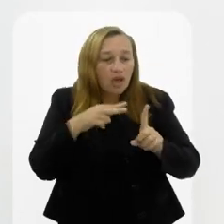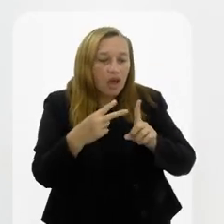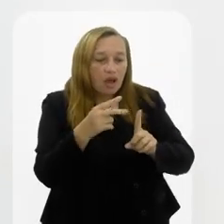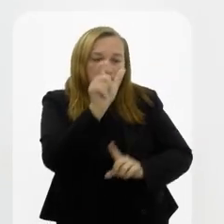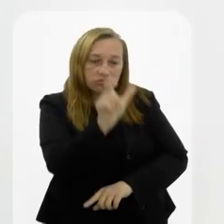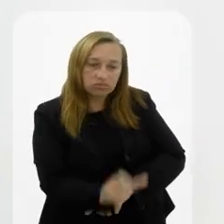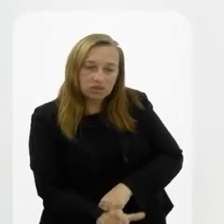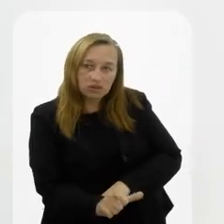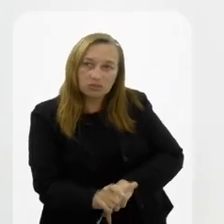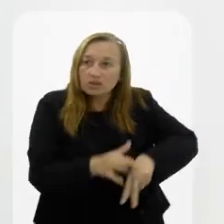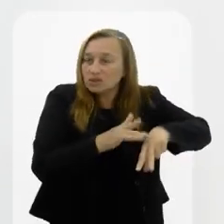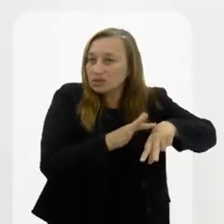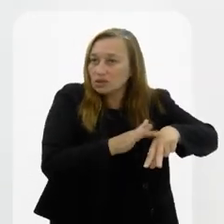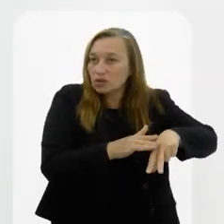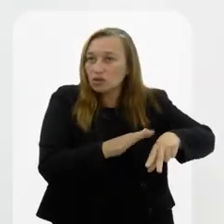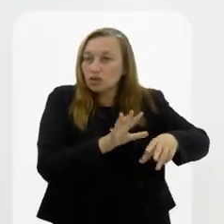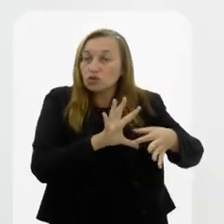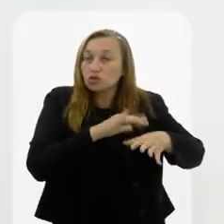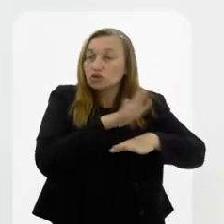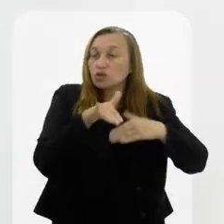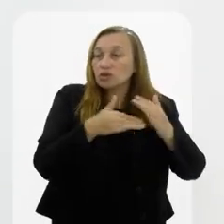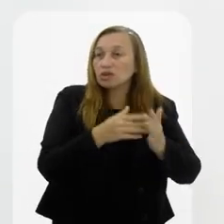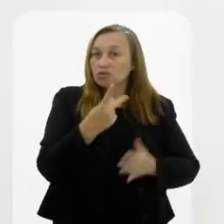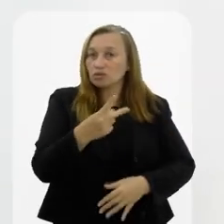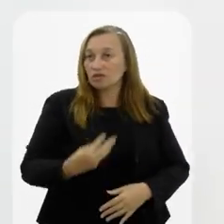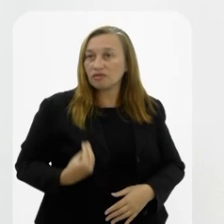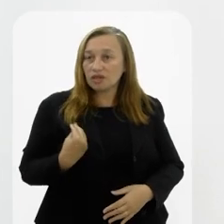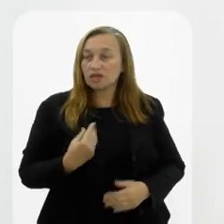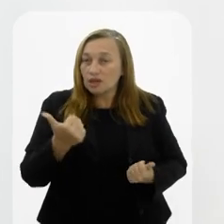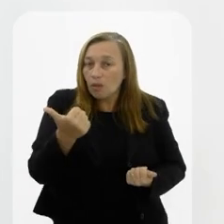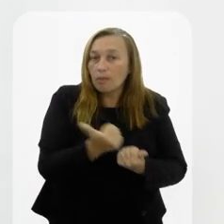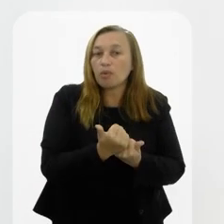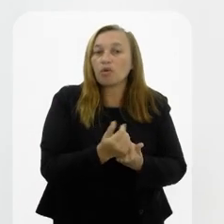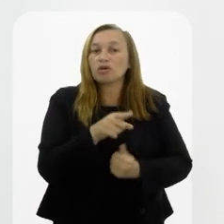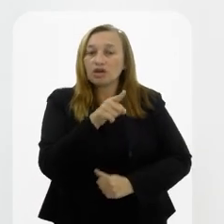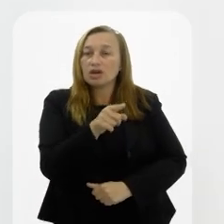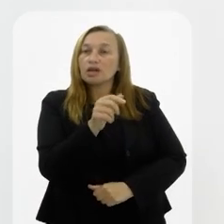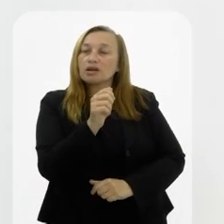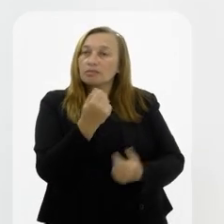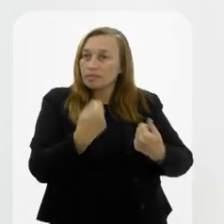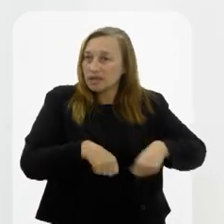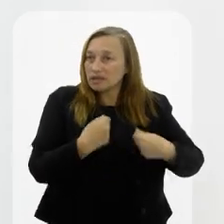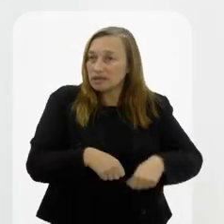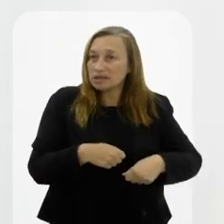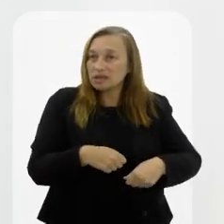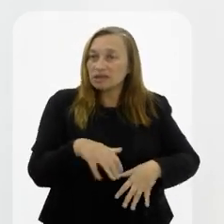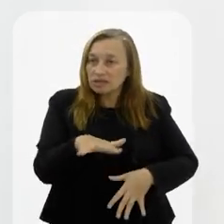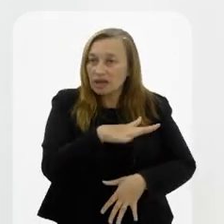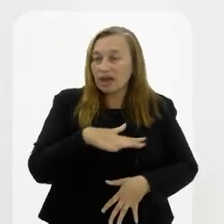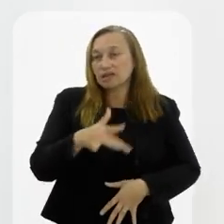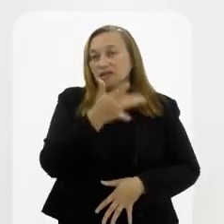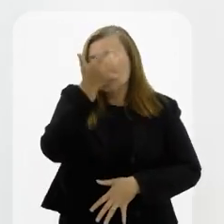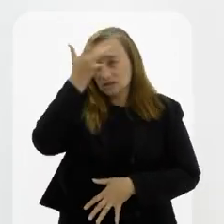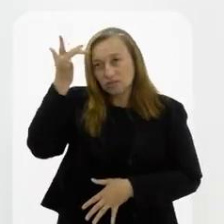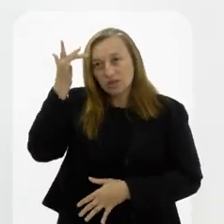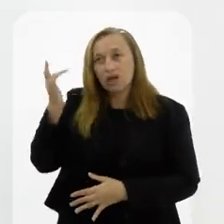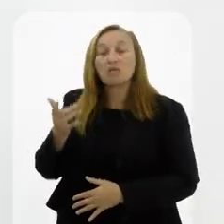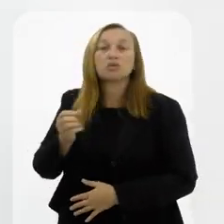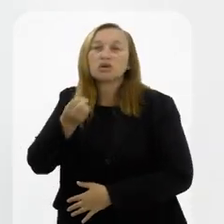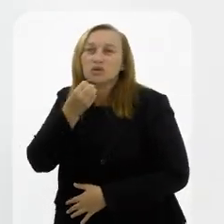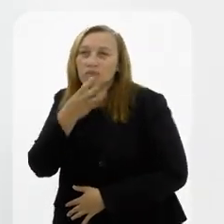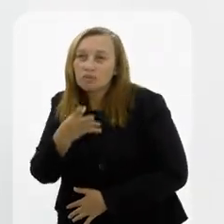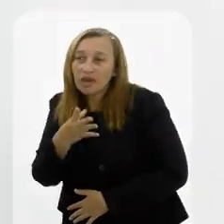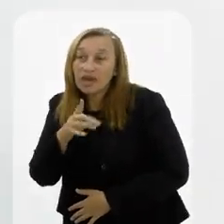também para esse paciente no seu contexto total e dar o apoio que esse paciente precisa, sobretudo no âmbito da